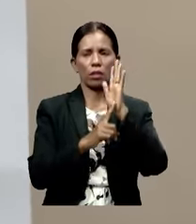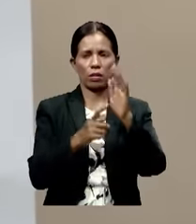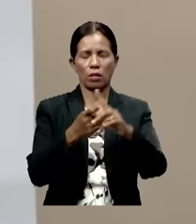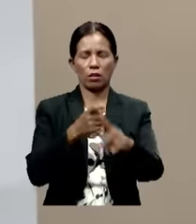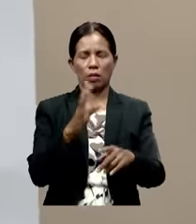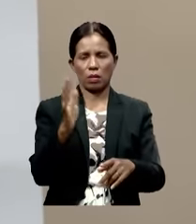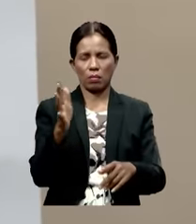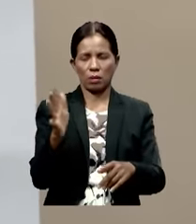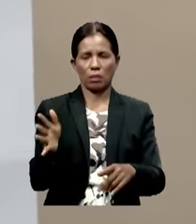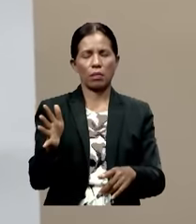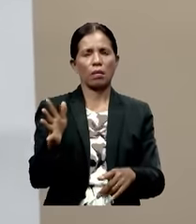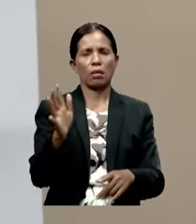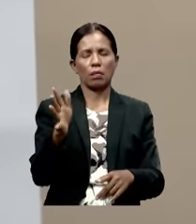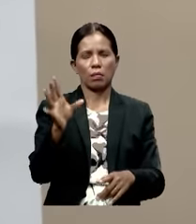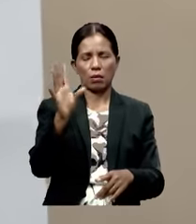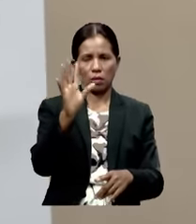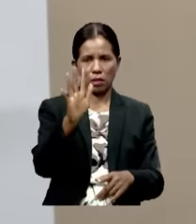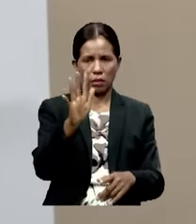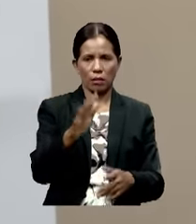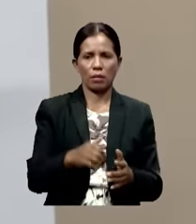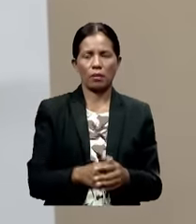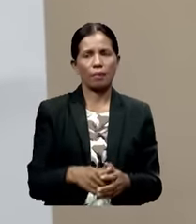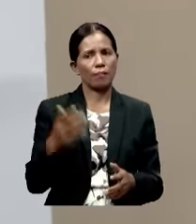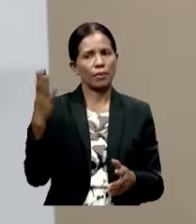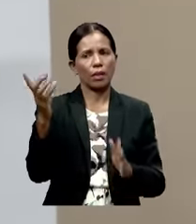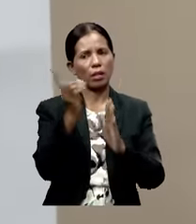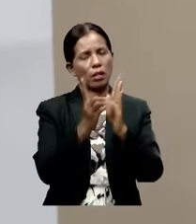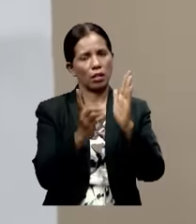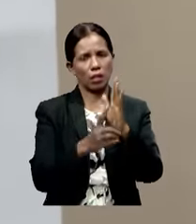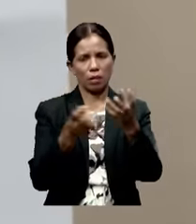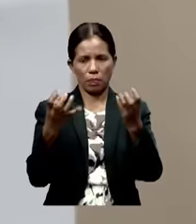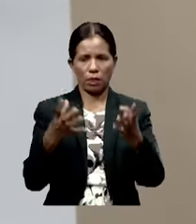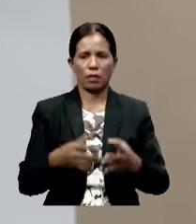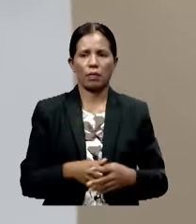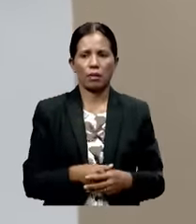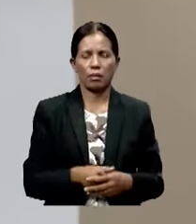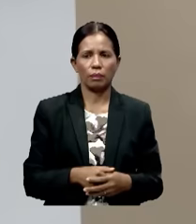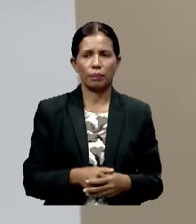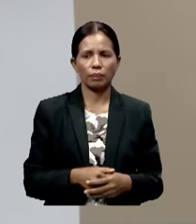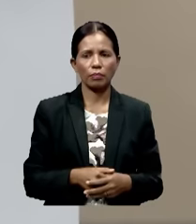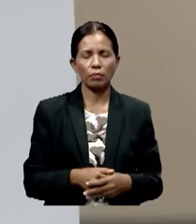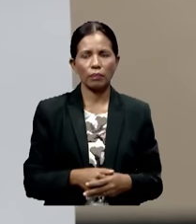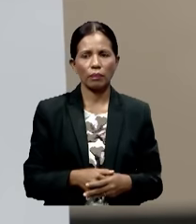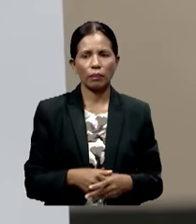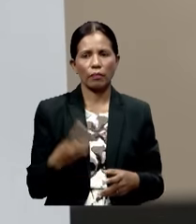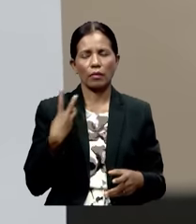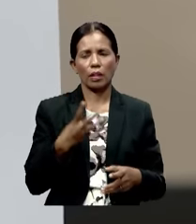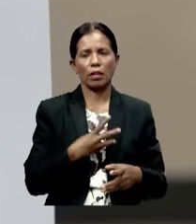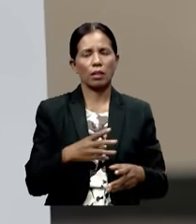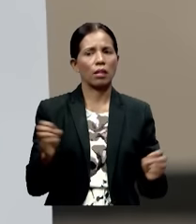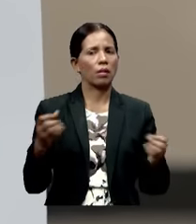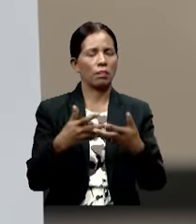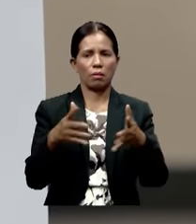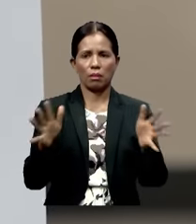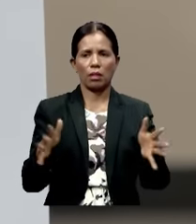50 mil, também isto pode aré, também ia dar os louco ida, ia nem isto por blank é mamo que